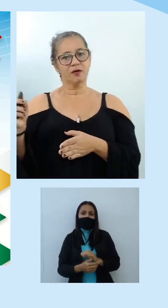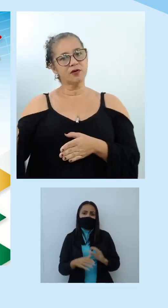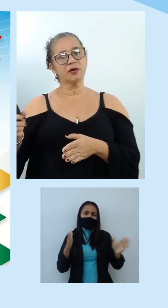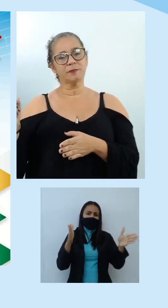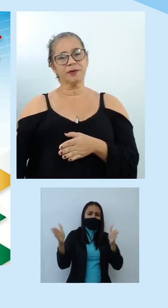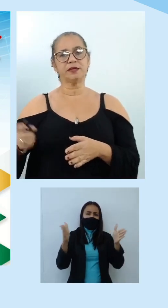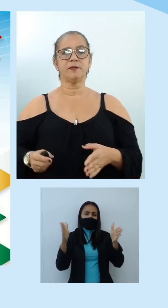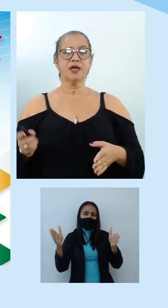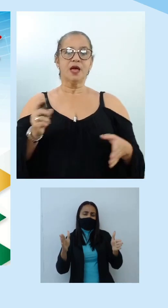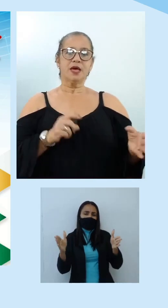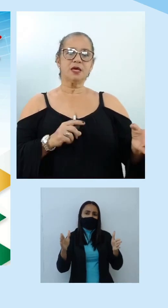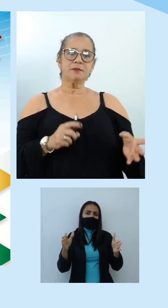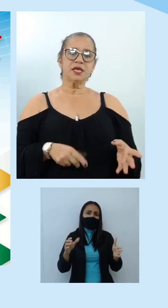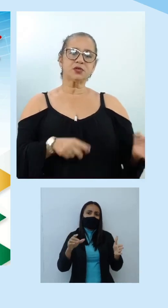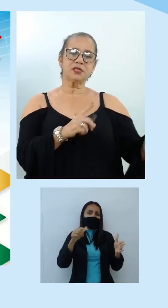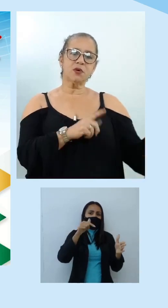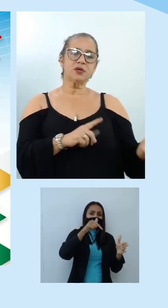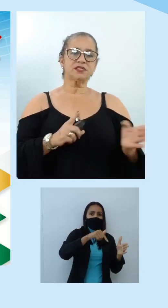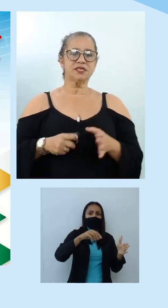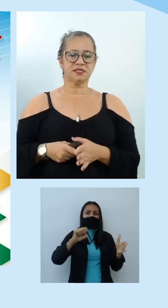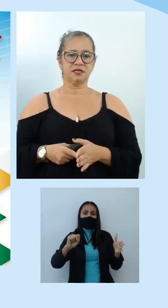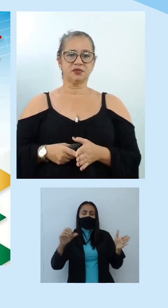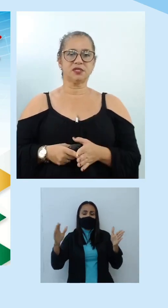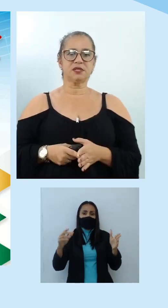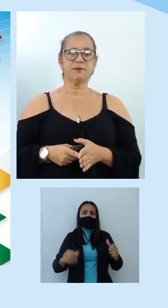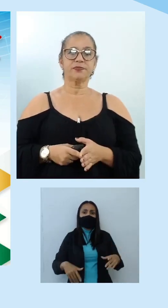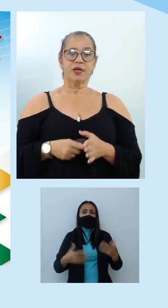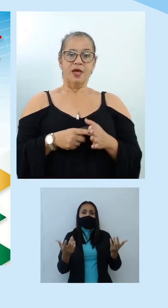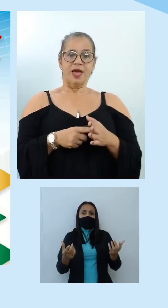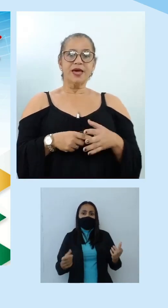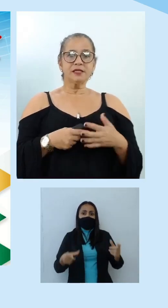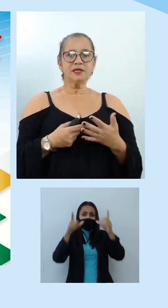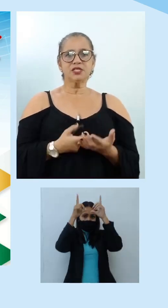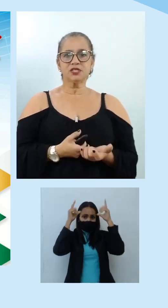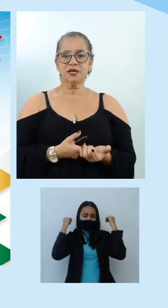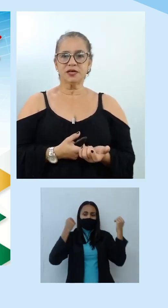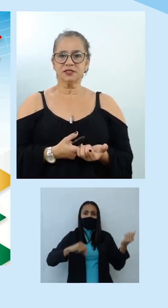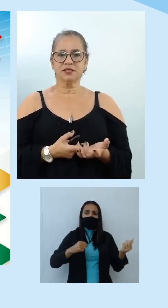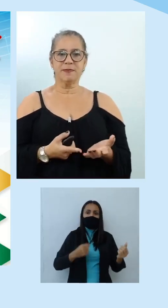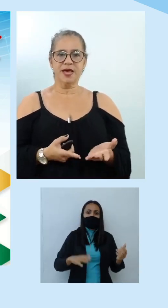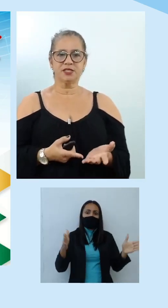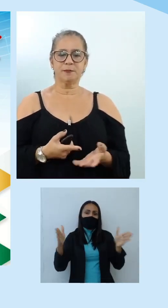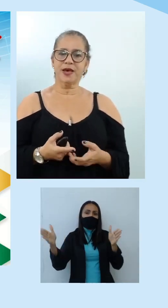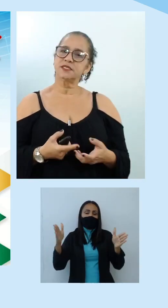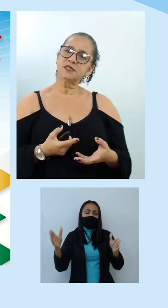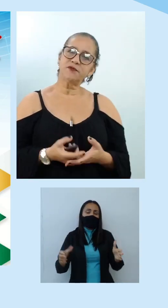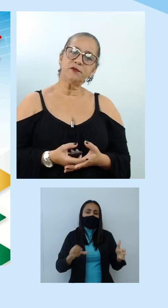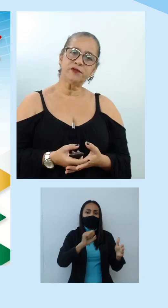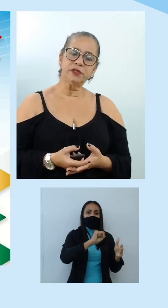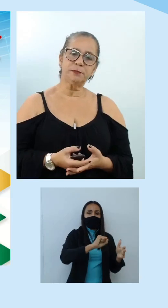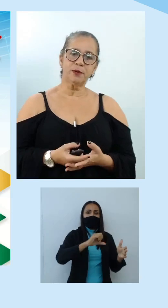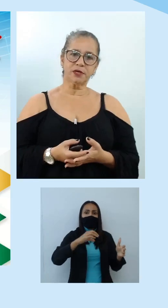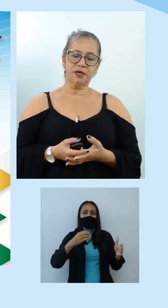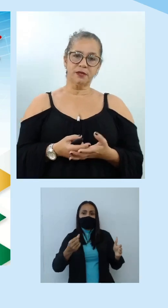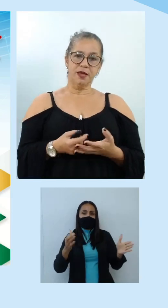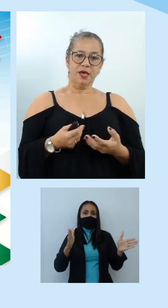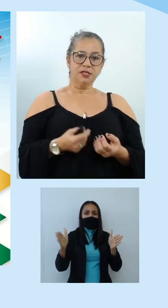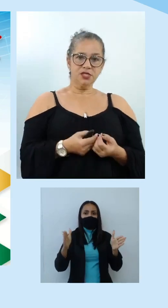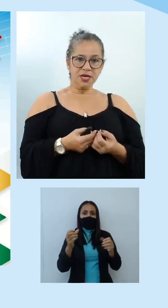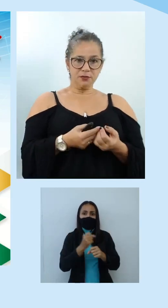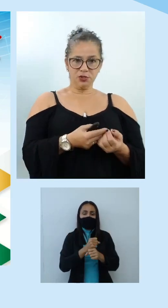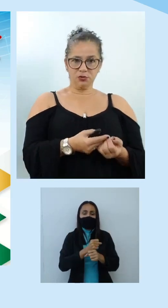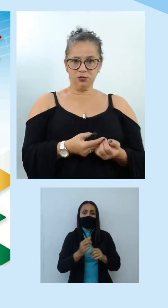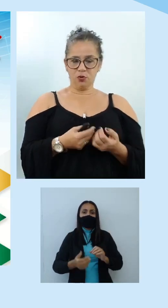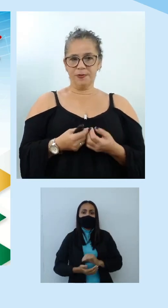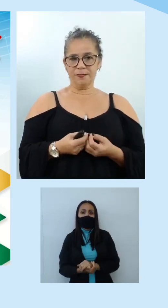anos, e no México, entre 8 e 6 anos. Então, ainda é uma distância de média de país desenvolvido. Por quê?